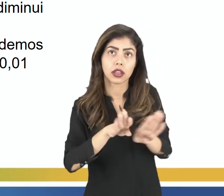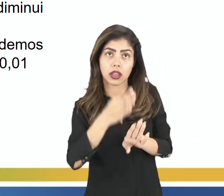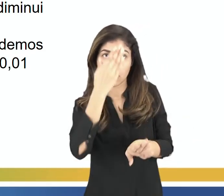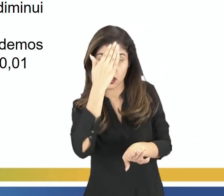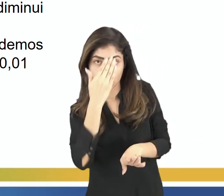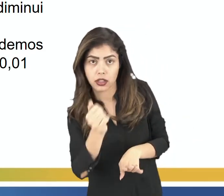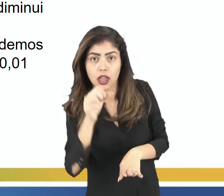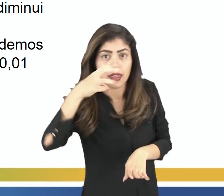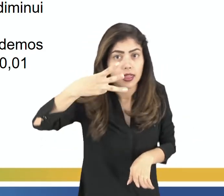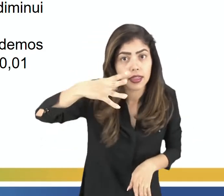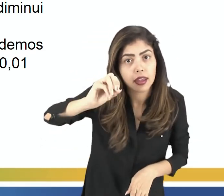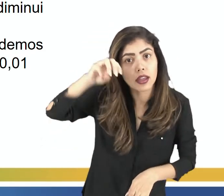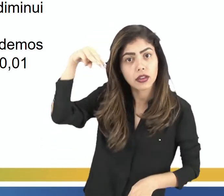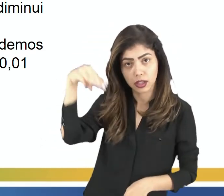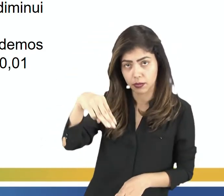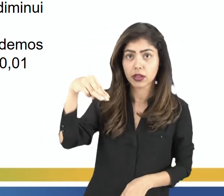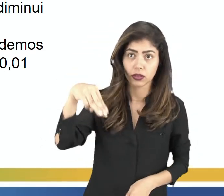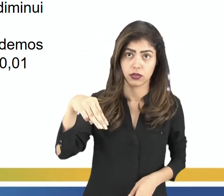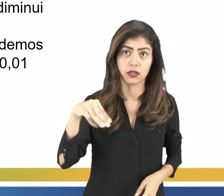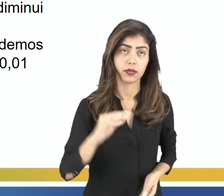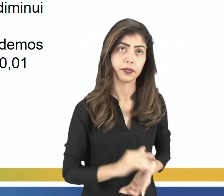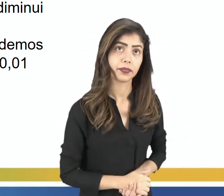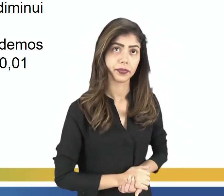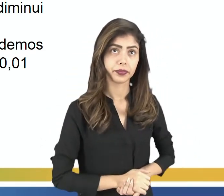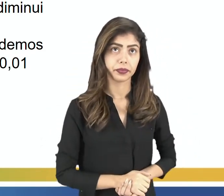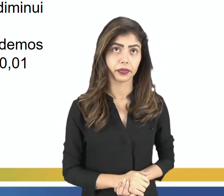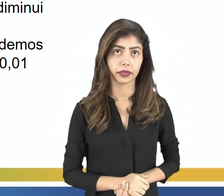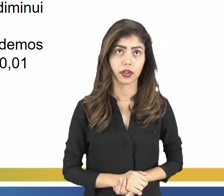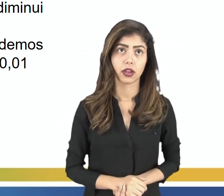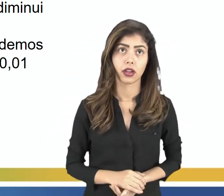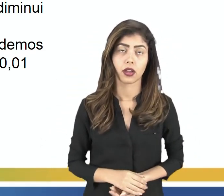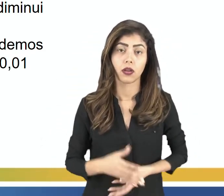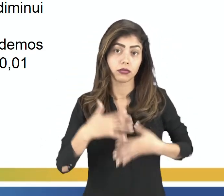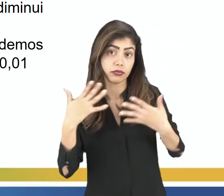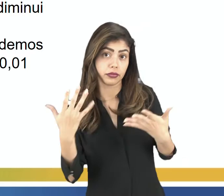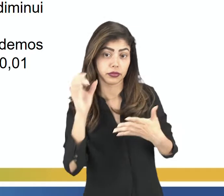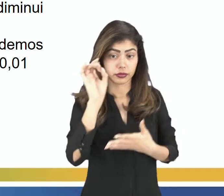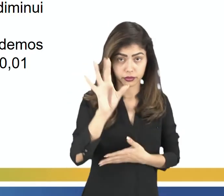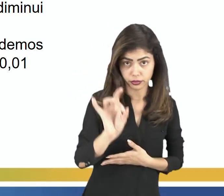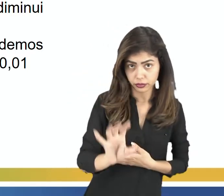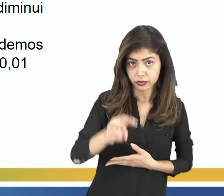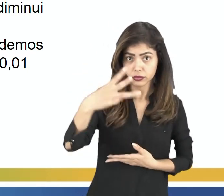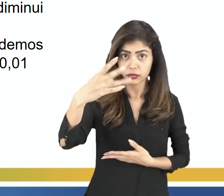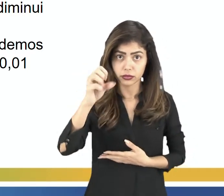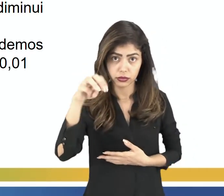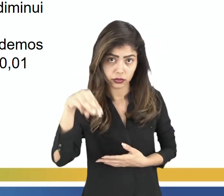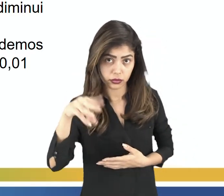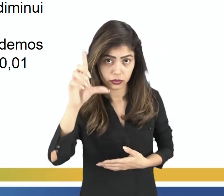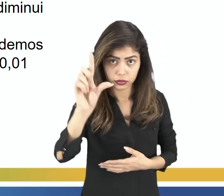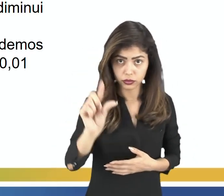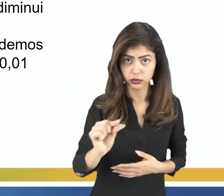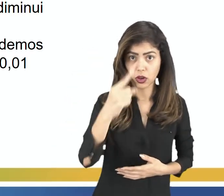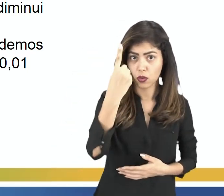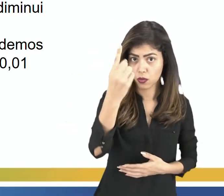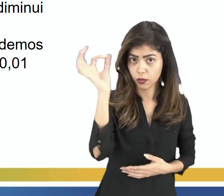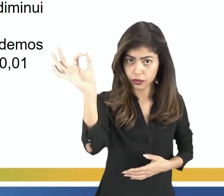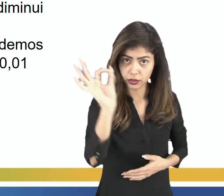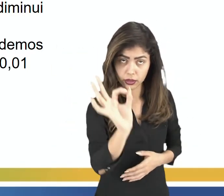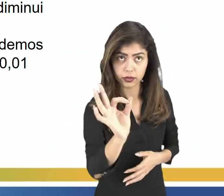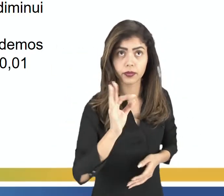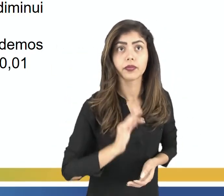que a temperatura diminui 1% a cada 30 minutos, ou seja, a cada 30 minutos estou diminuindo quanto?